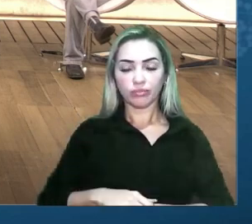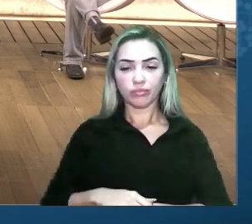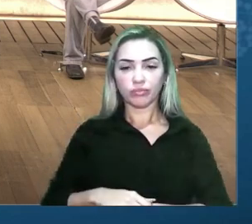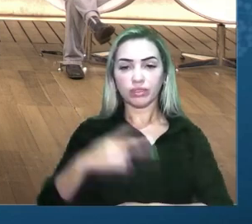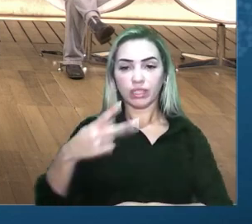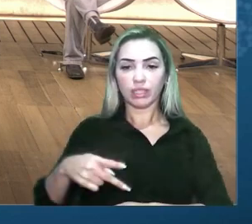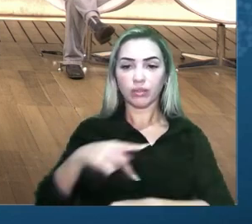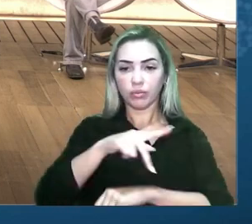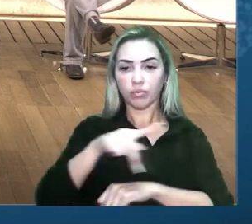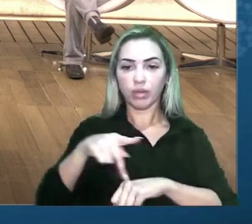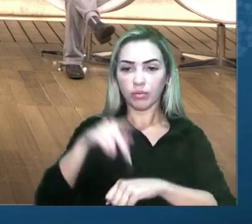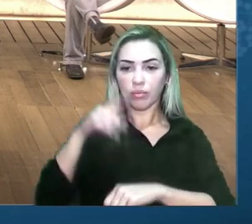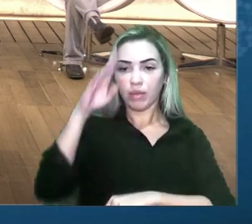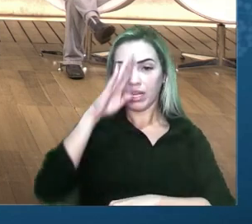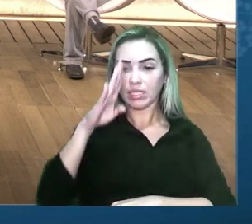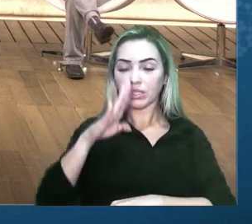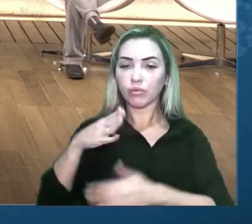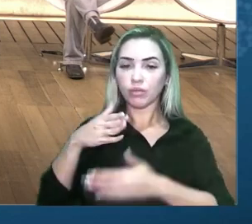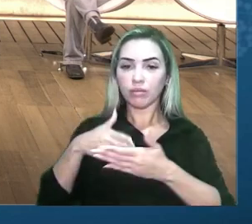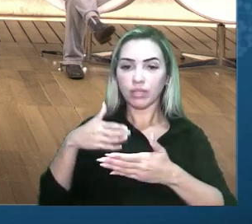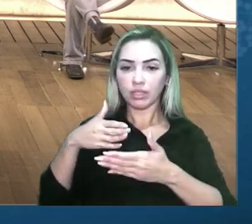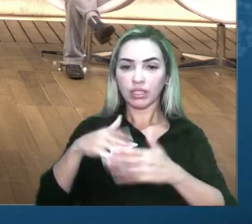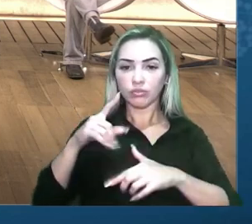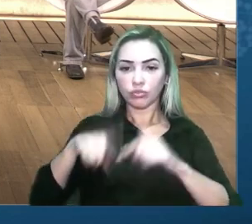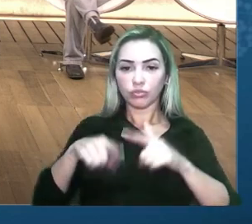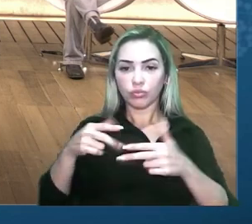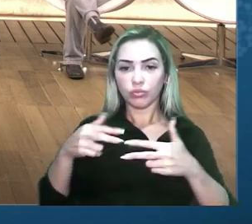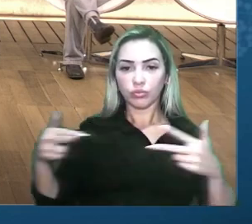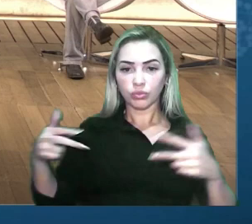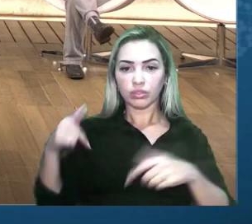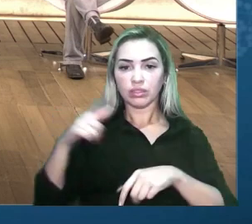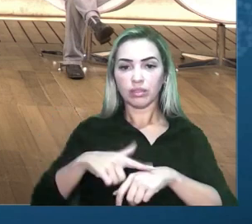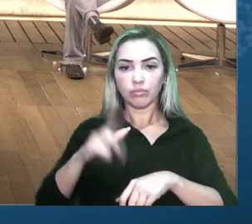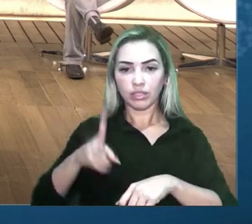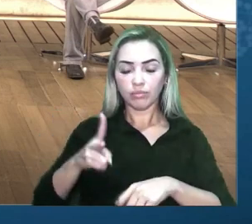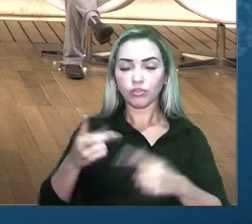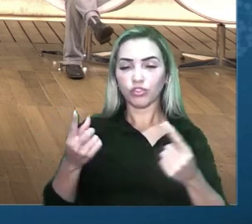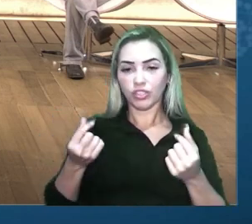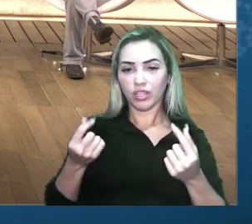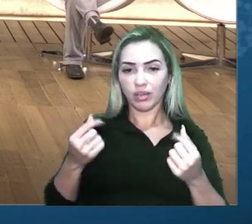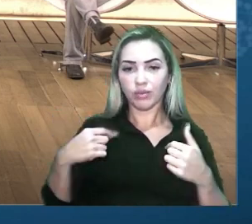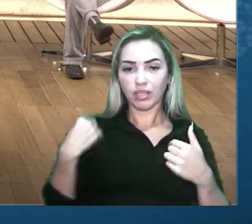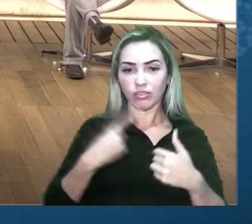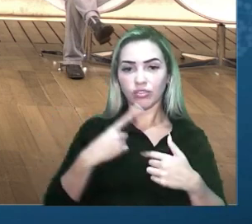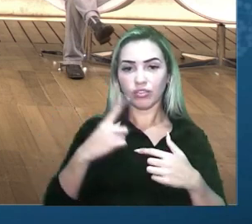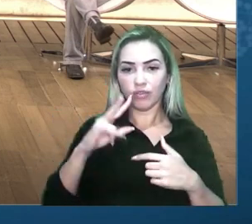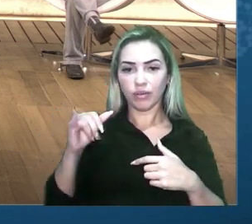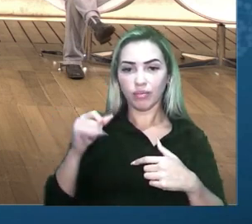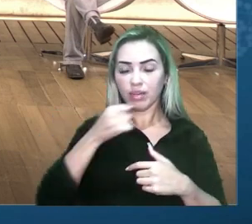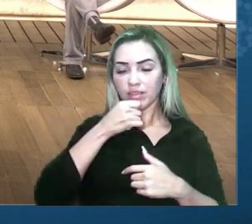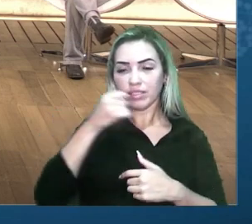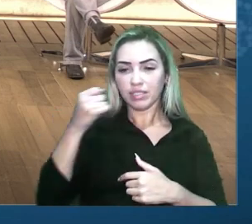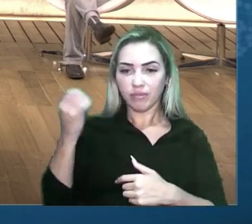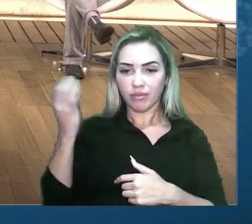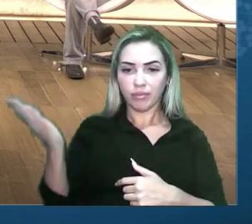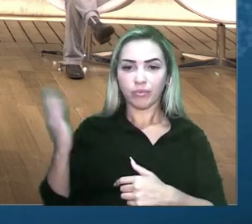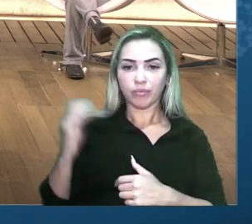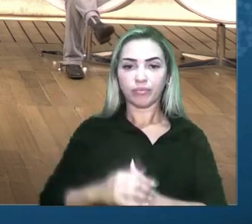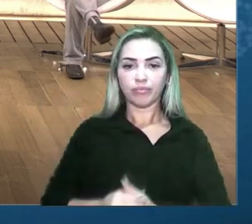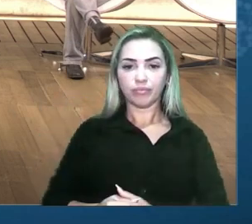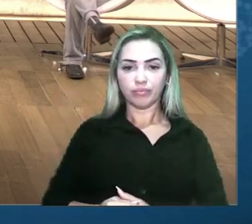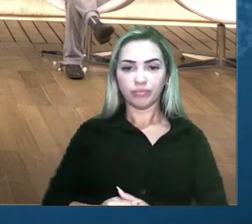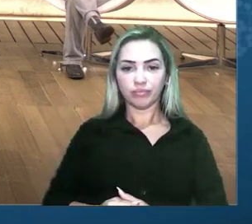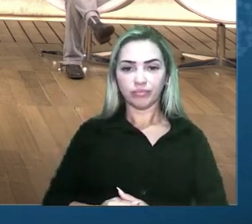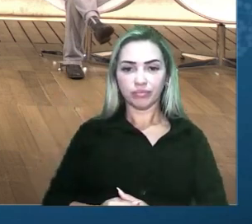com recursos limitados, tempo sempre é dinheiro, e a gente vai passar a palavra agora para ela.